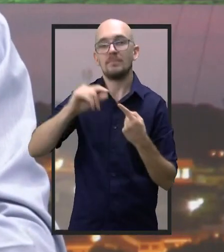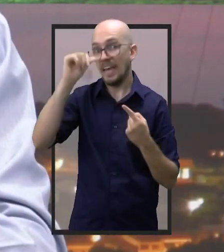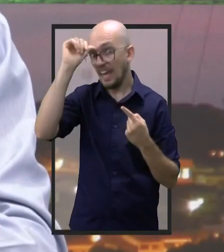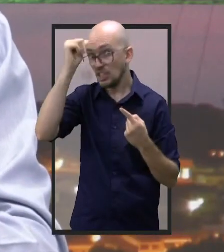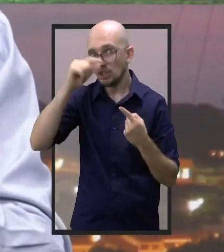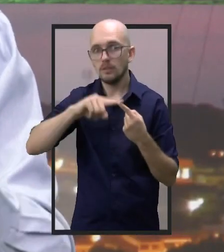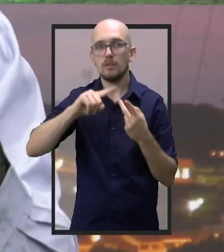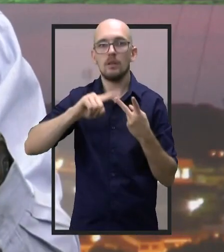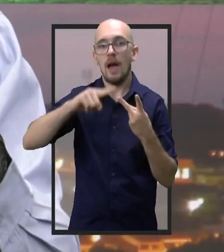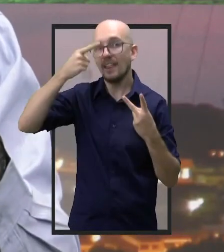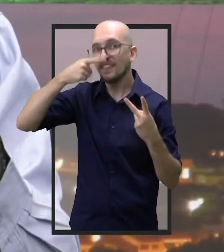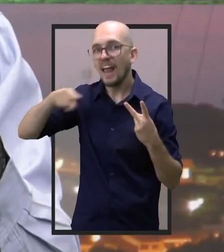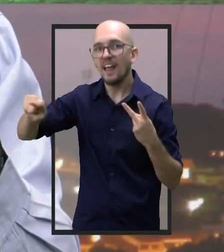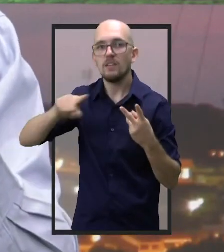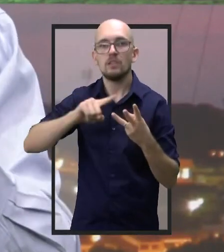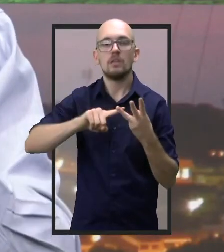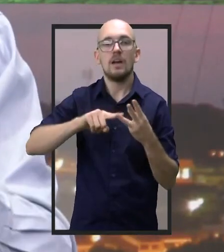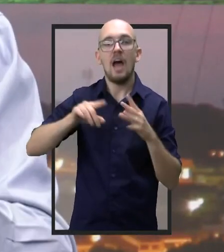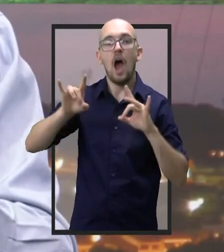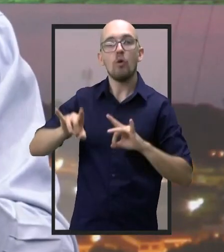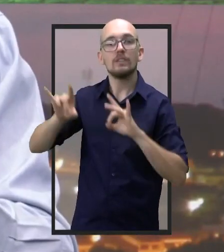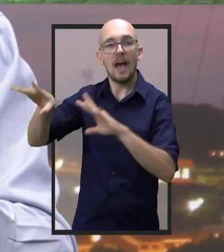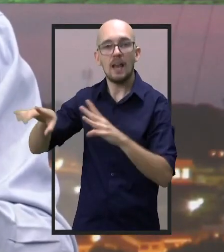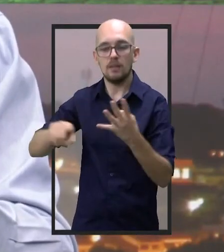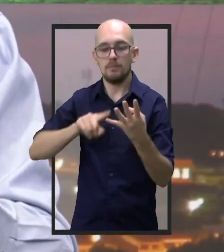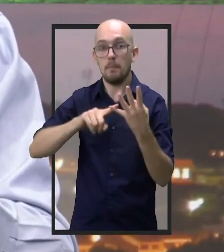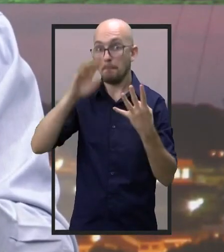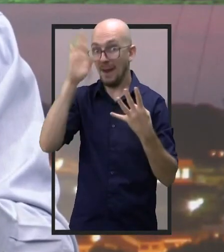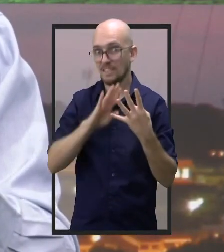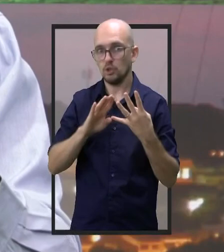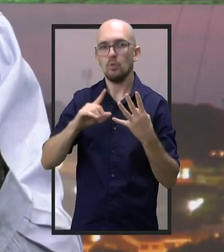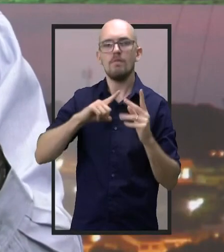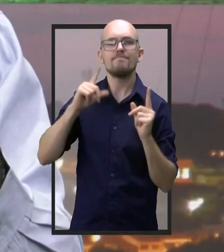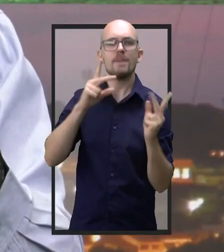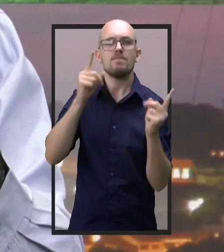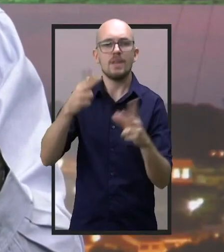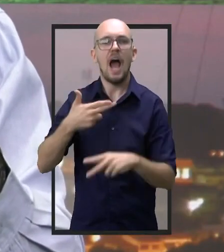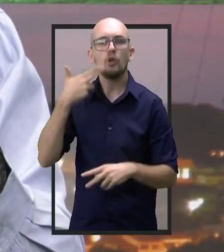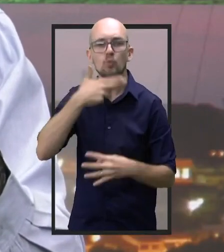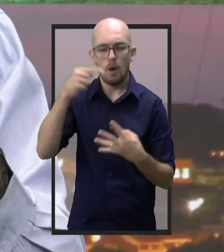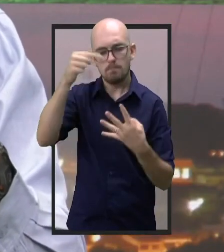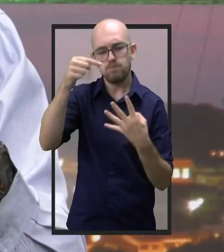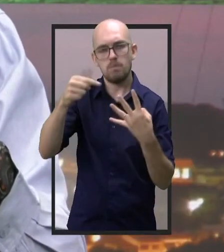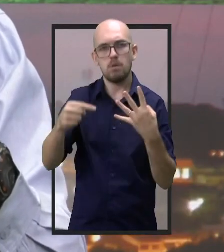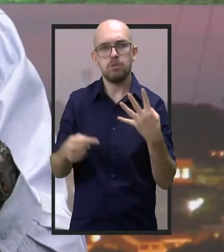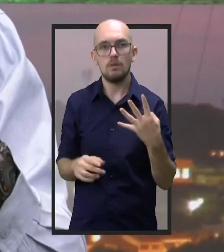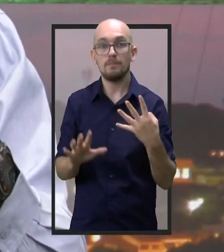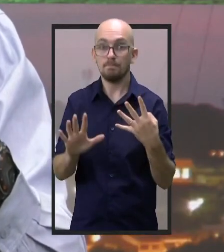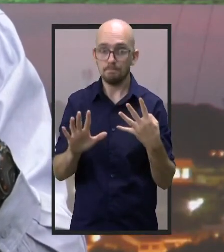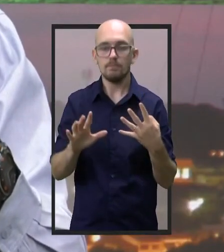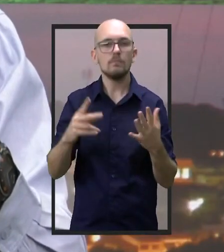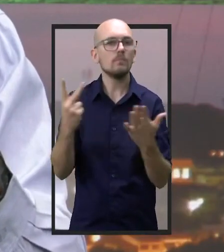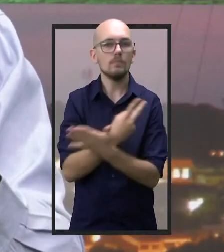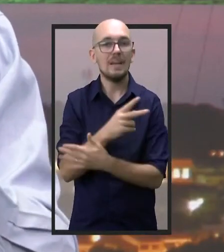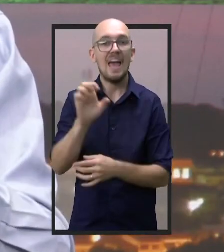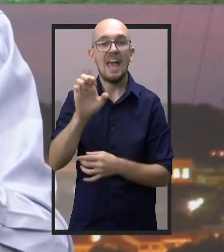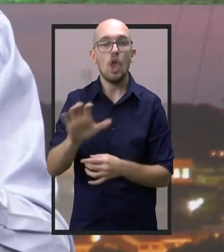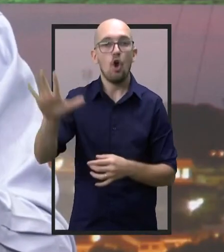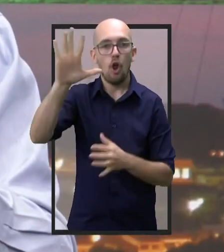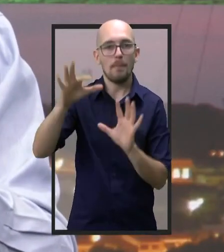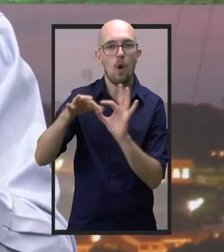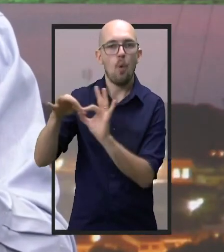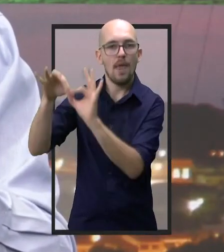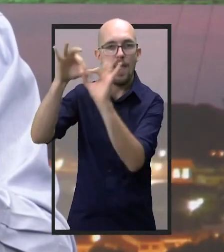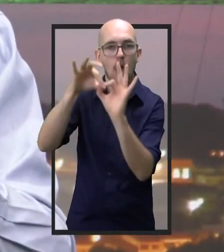brasileiros. O que está havendo? E o mercado, a União Europeia. Brasil e a União Europeia é